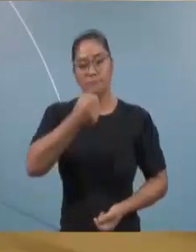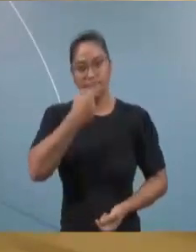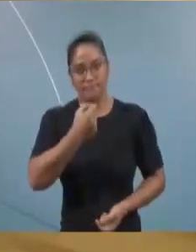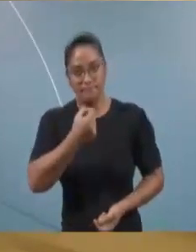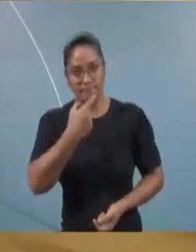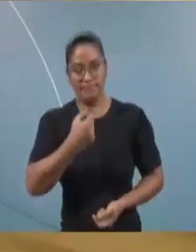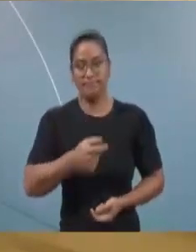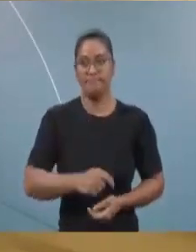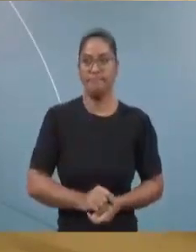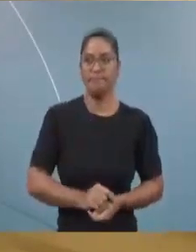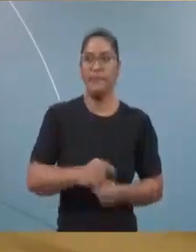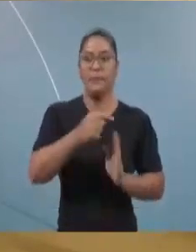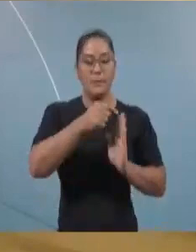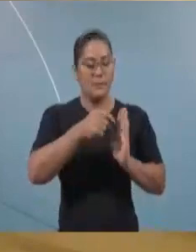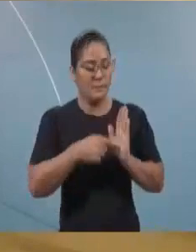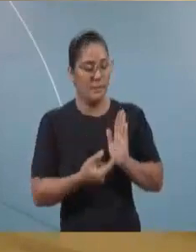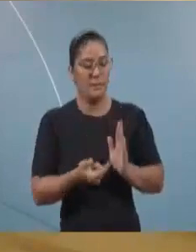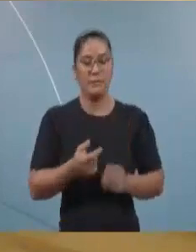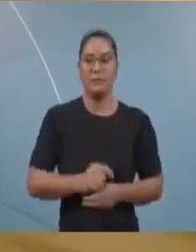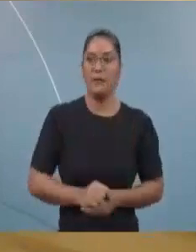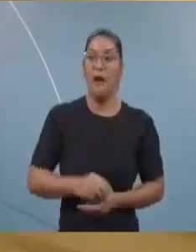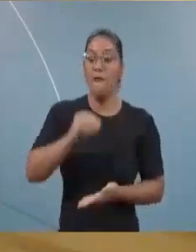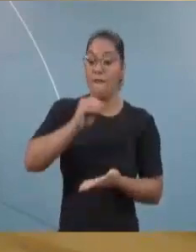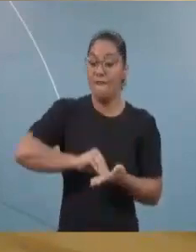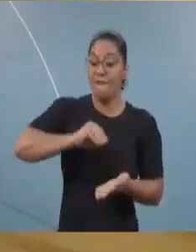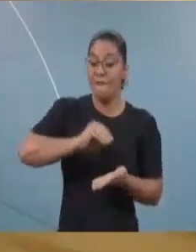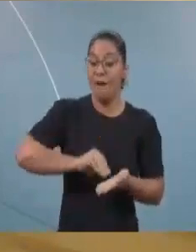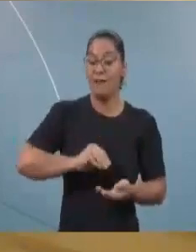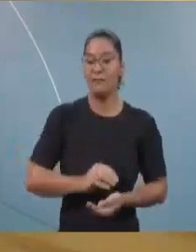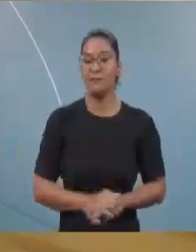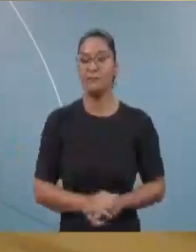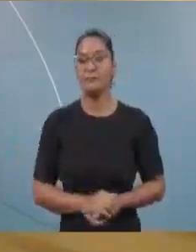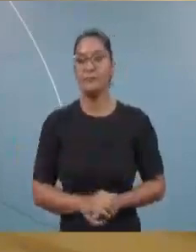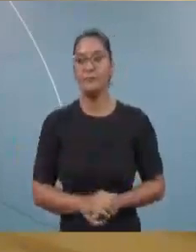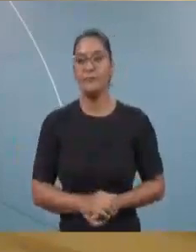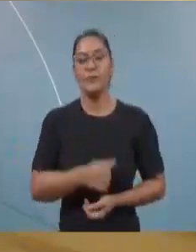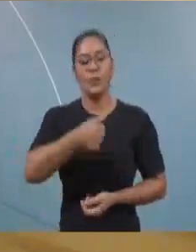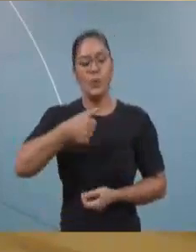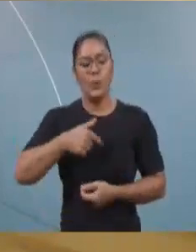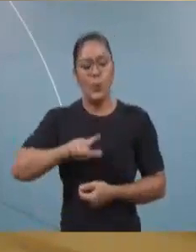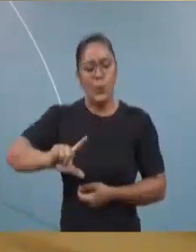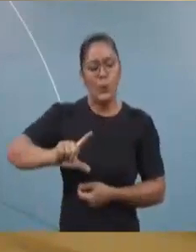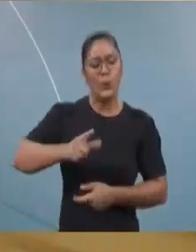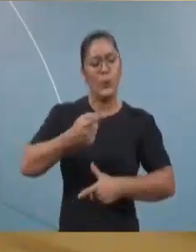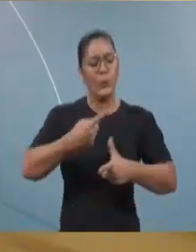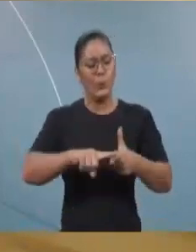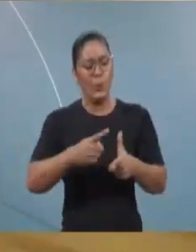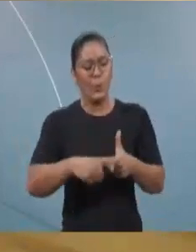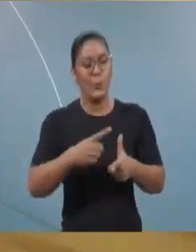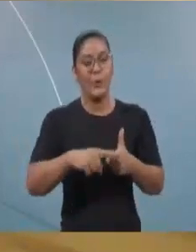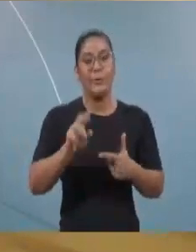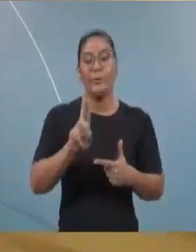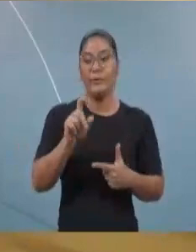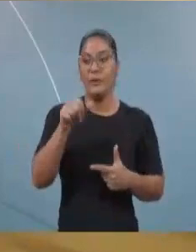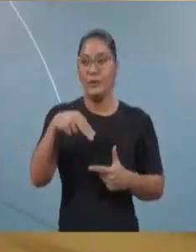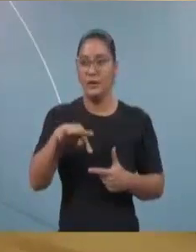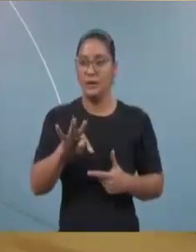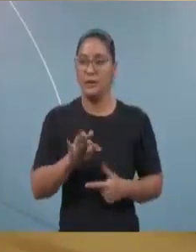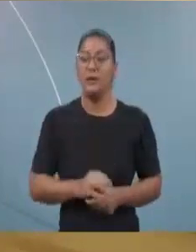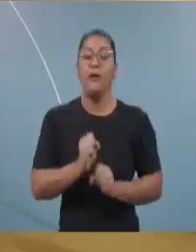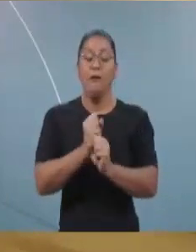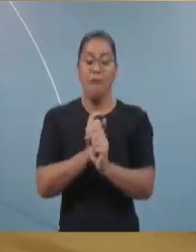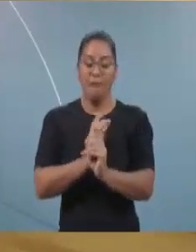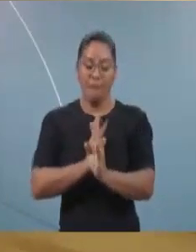que estão na lista estão em falta fora outros problemas aí que tem na unicat que é a